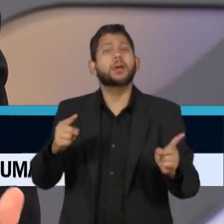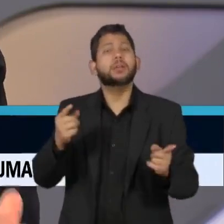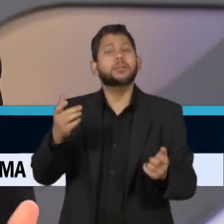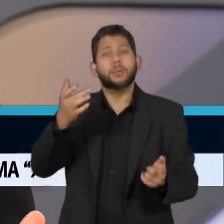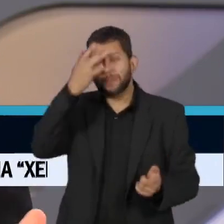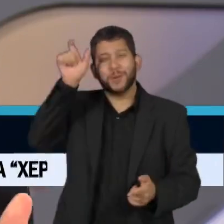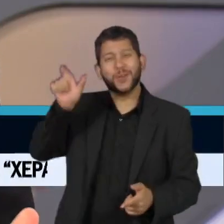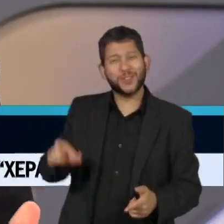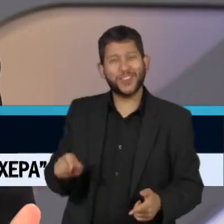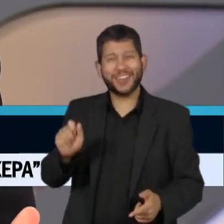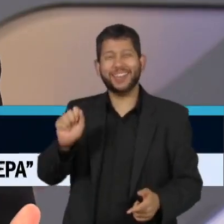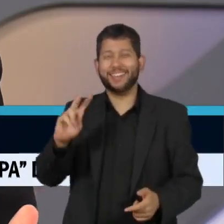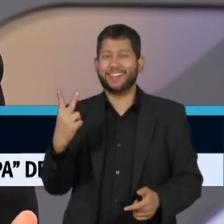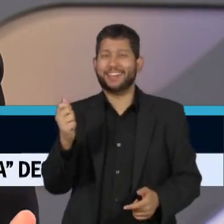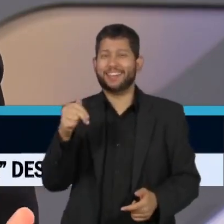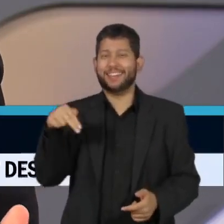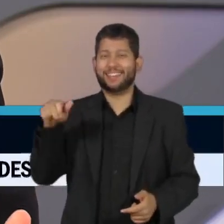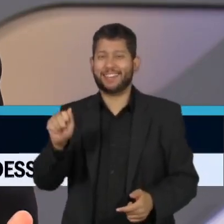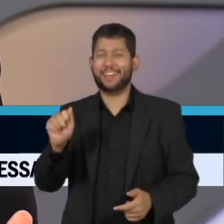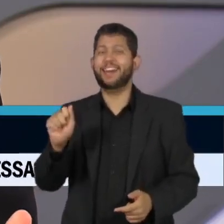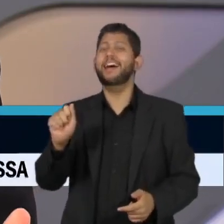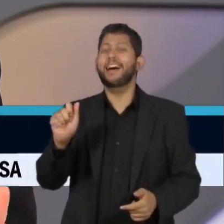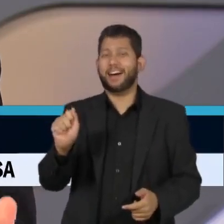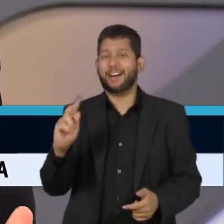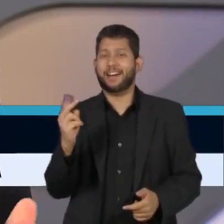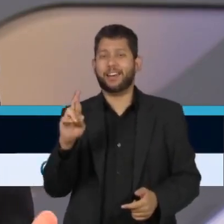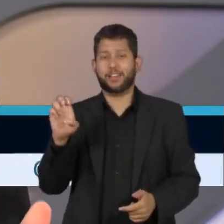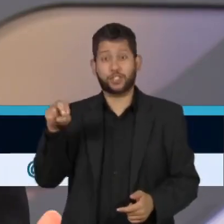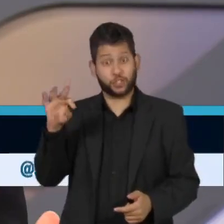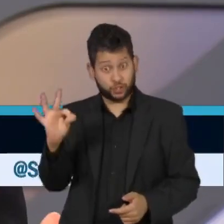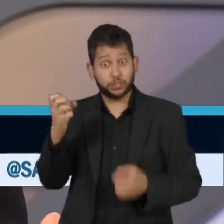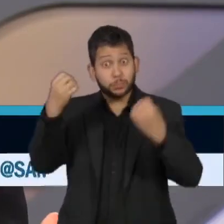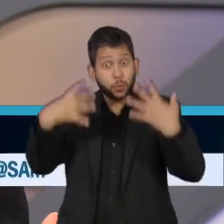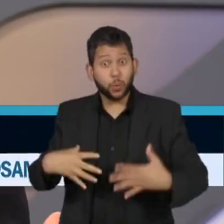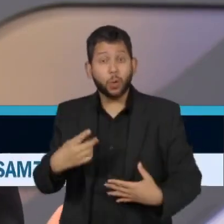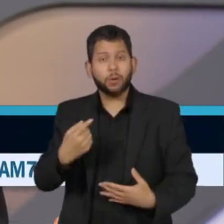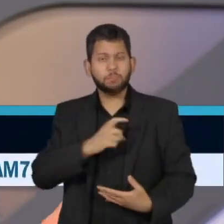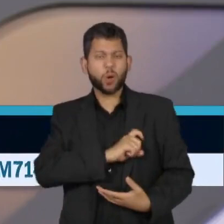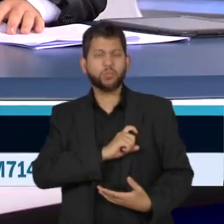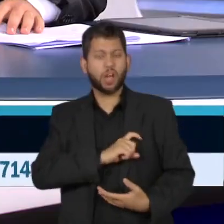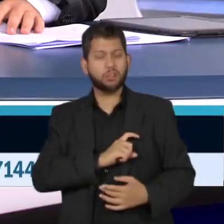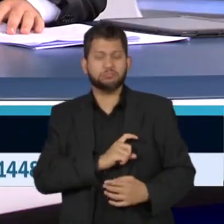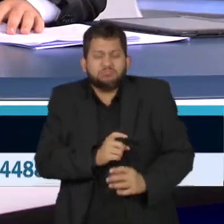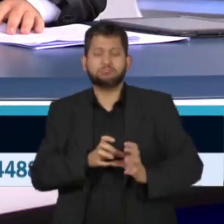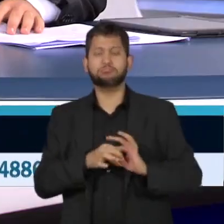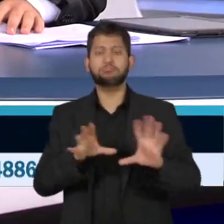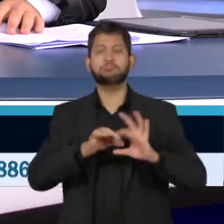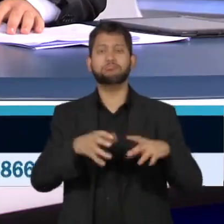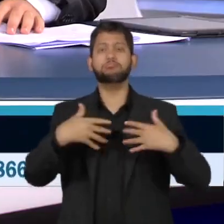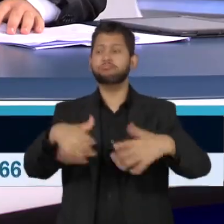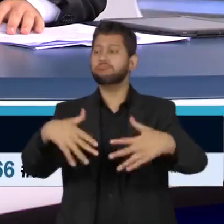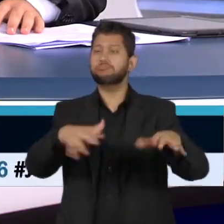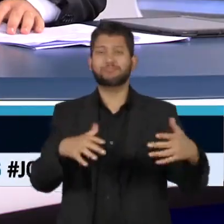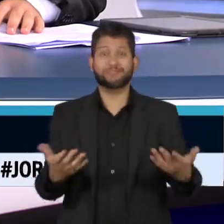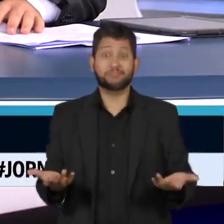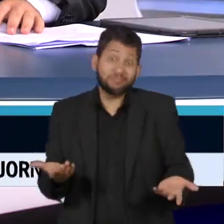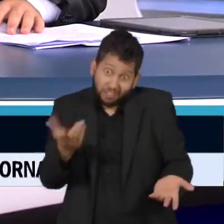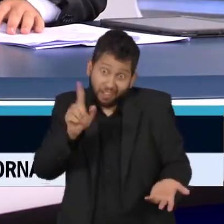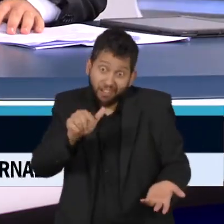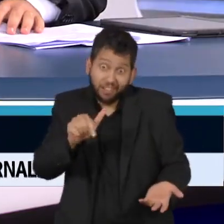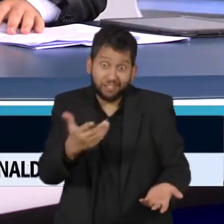pensadora na Arens falou sobre a banalização do mal é o que acontece bolsonaro